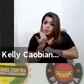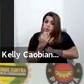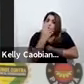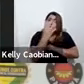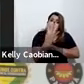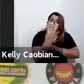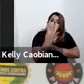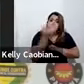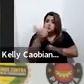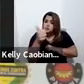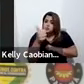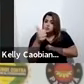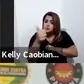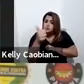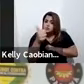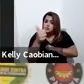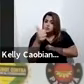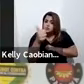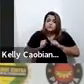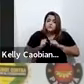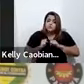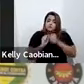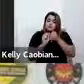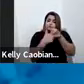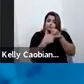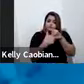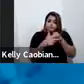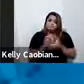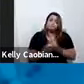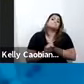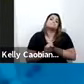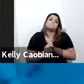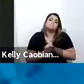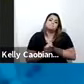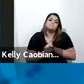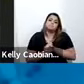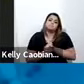casos notificados. É com você, Fernando.